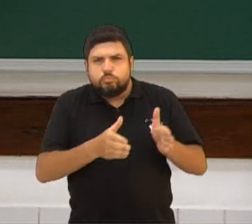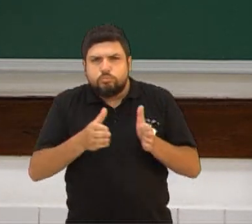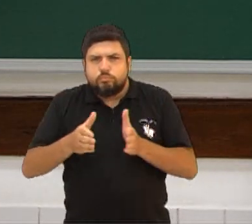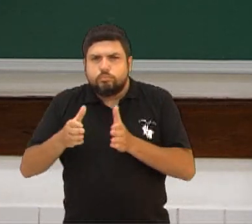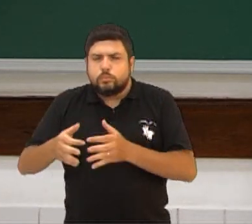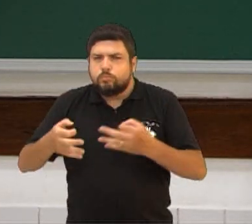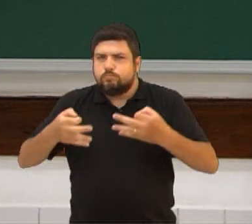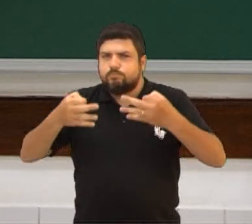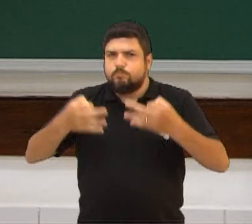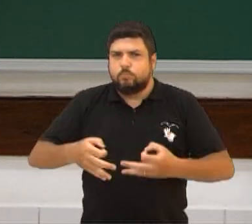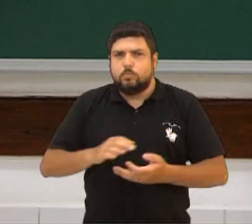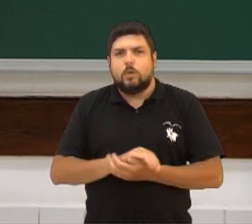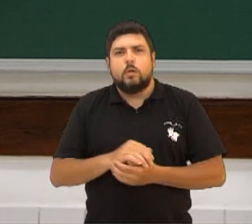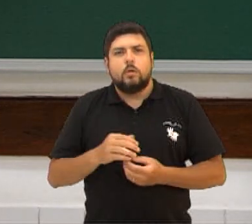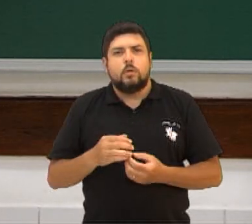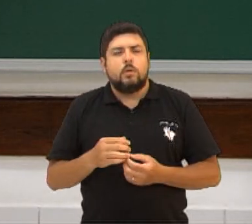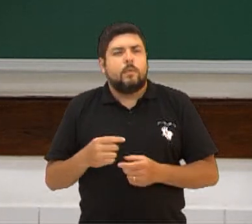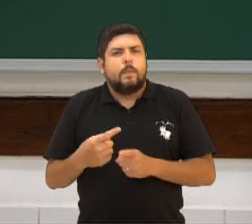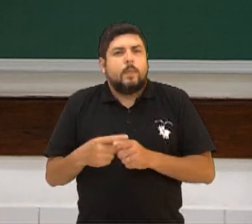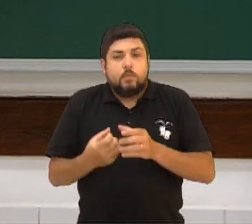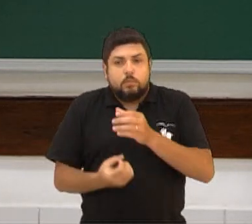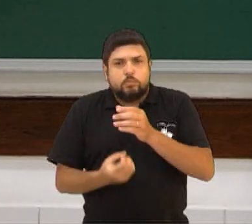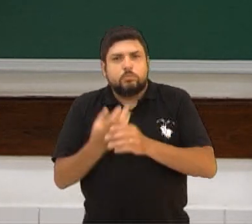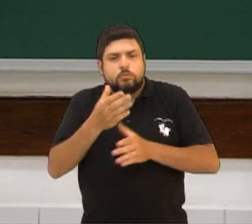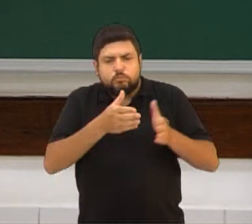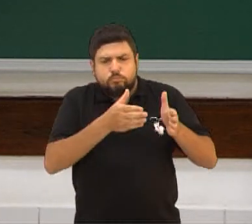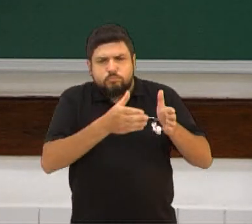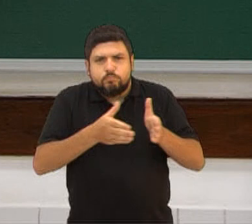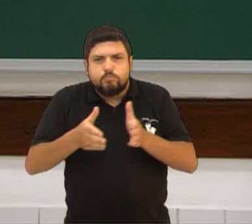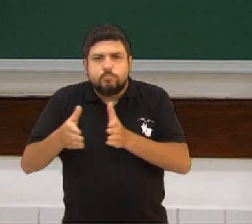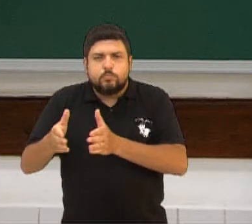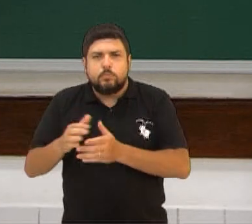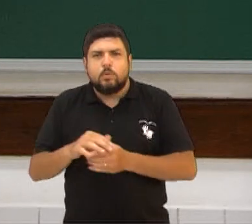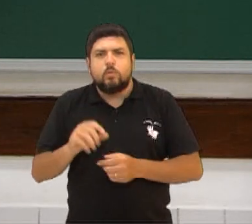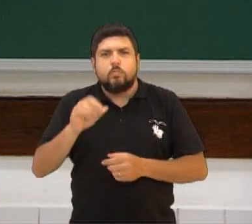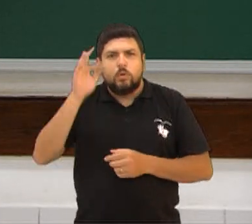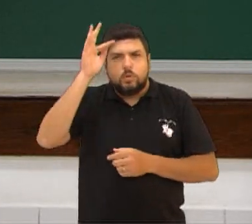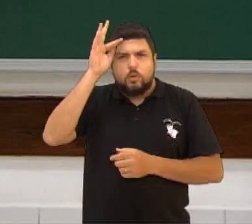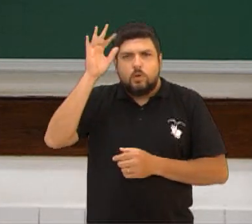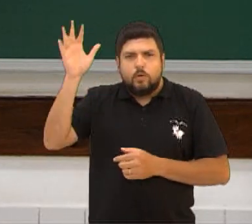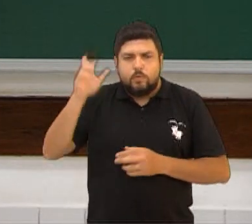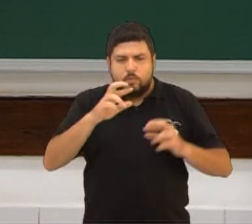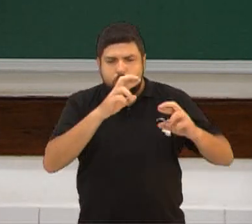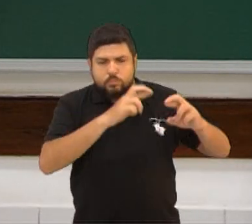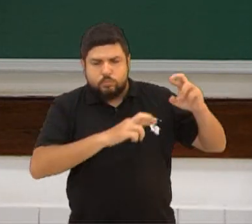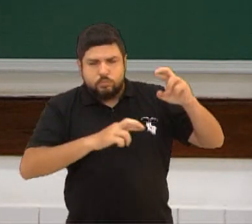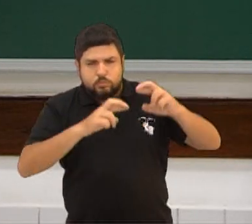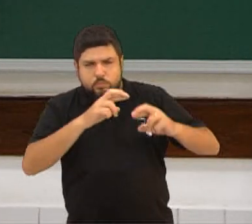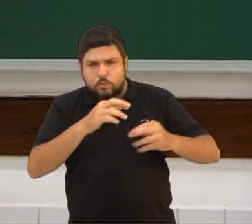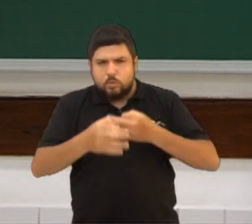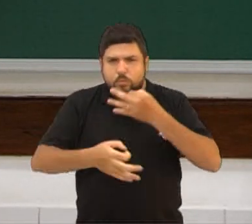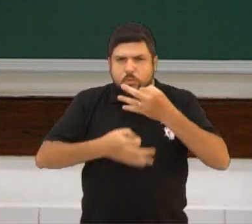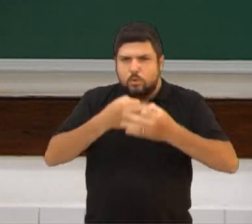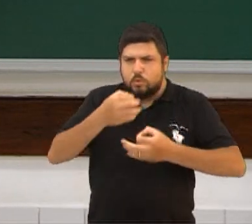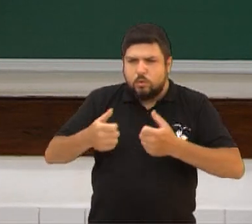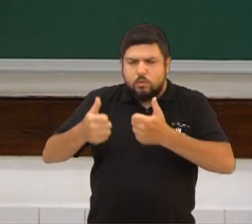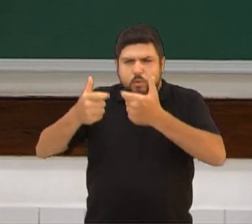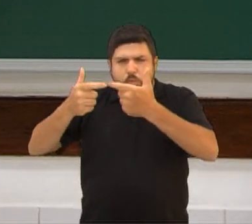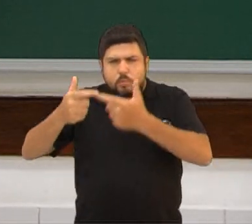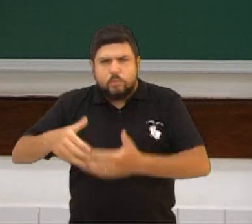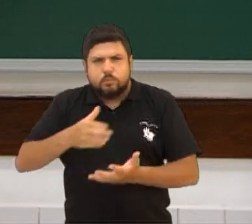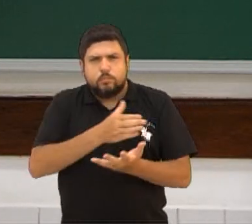sistemas. Então, ele faz com que a filosofia analise, critique e explique todas as áreas do